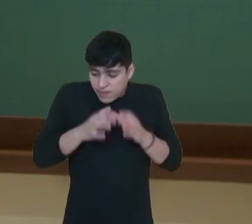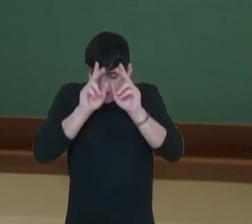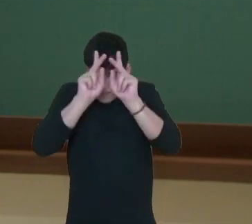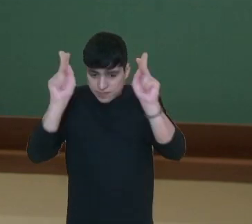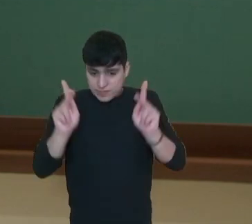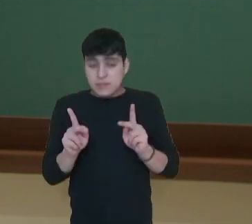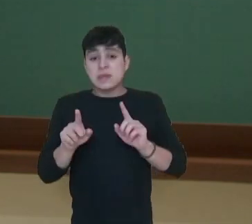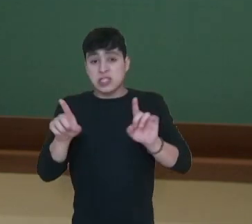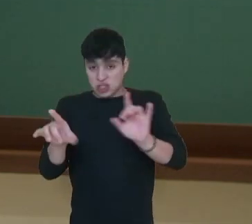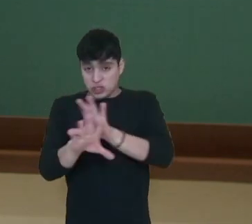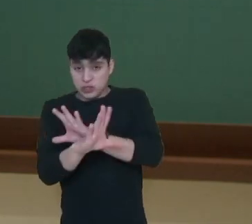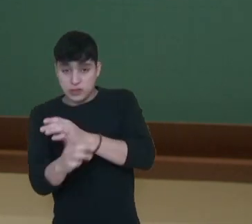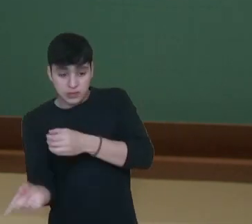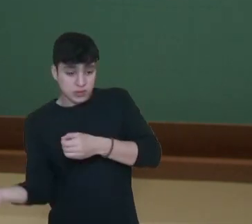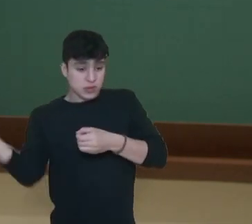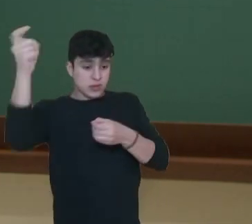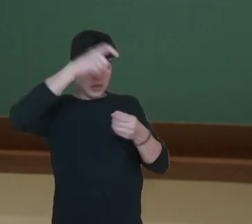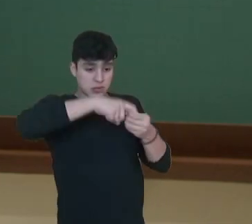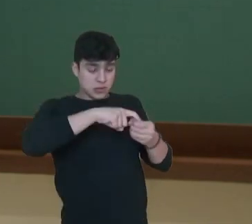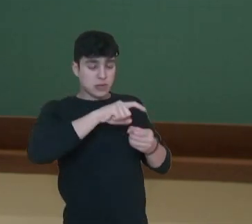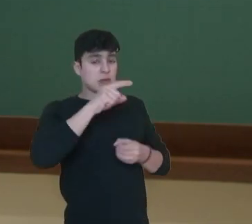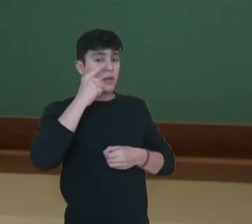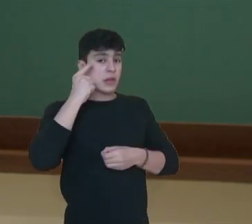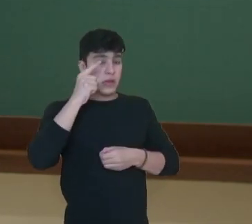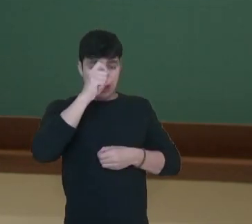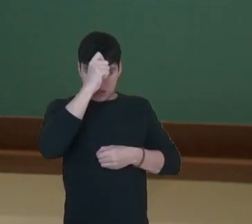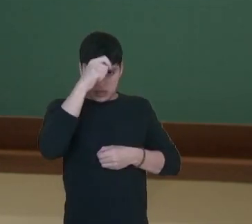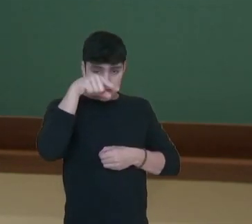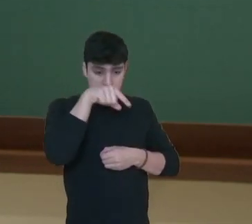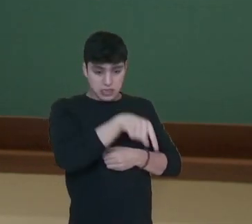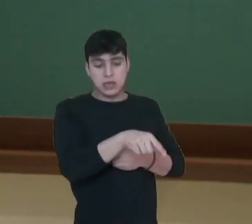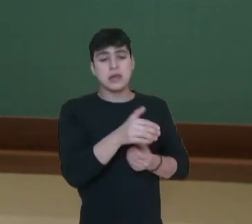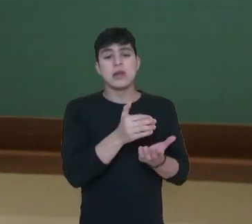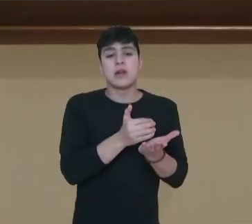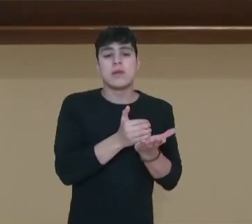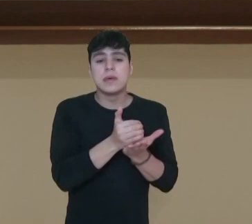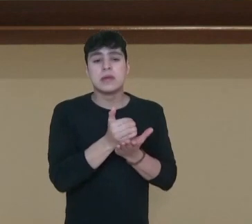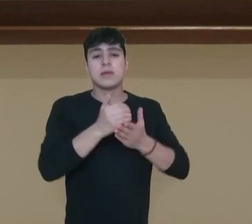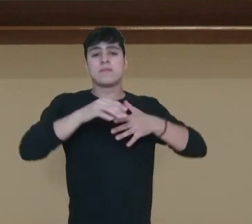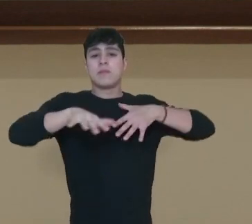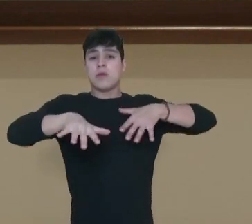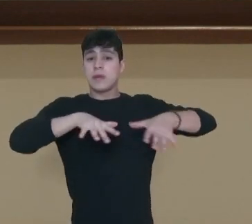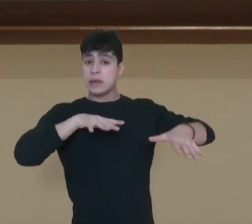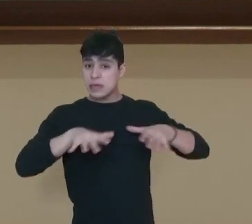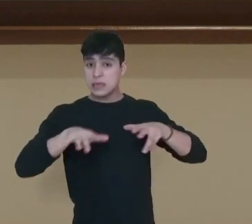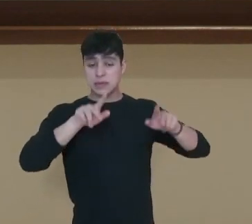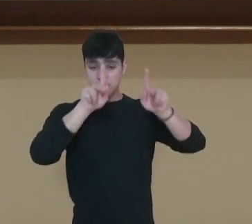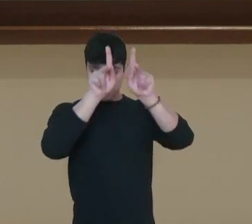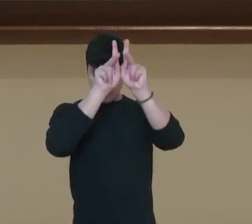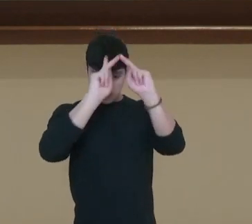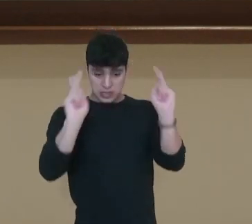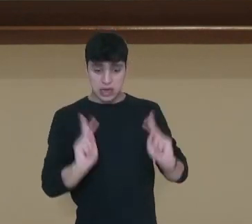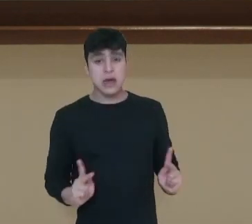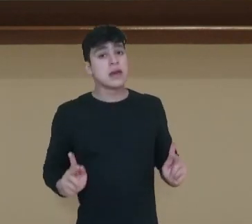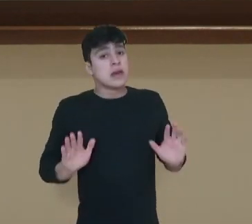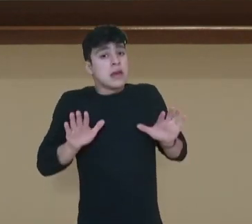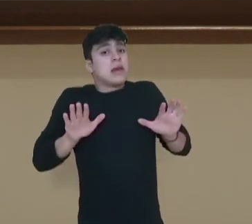a Índia e lá ele vai liderar um movimento pacífico, onde ele vai empregar